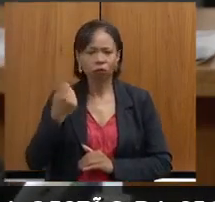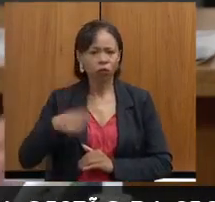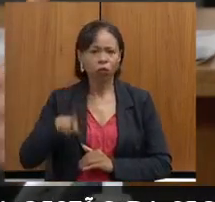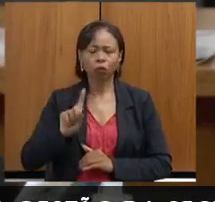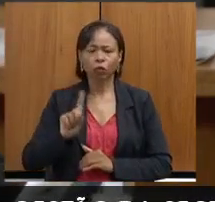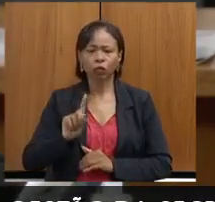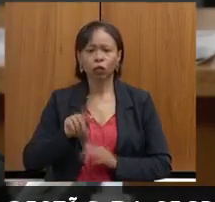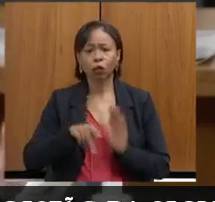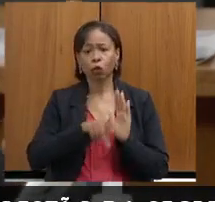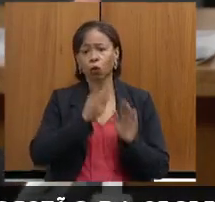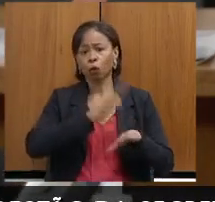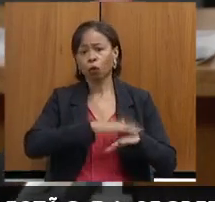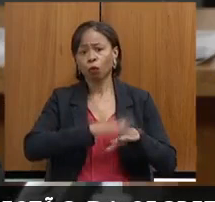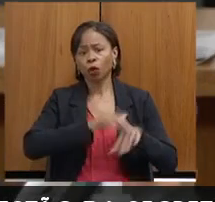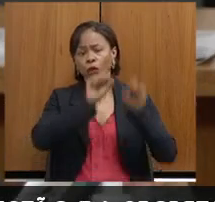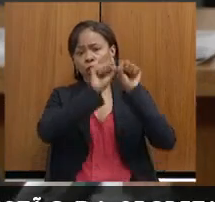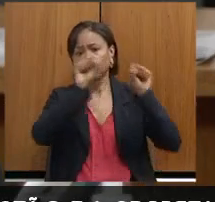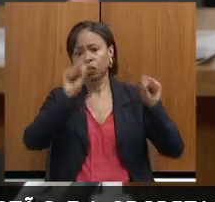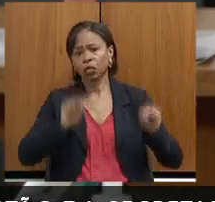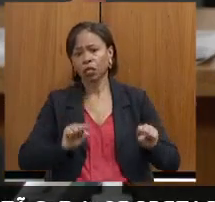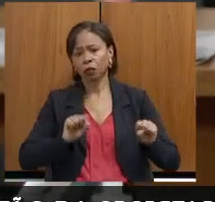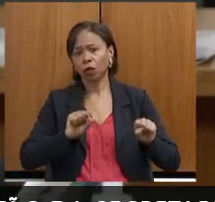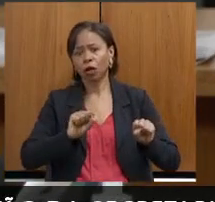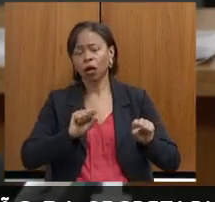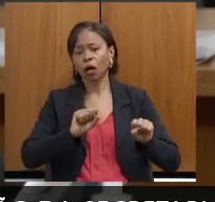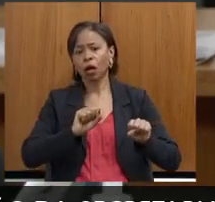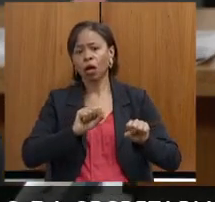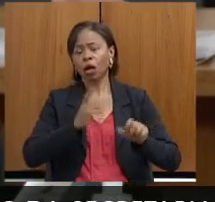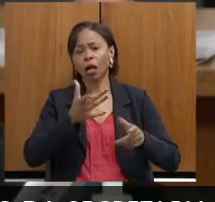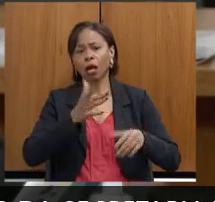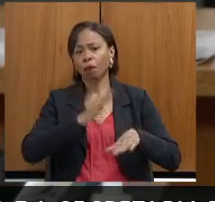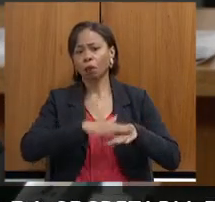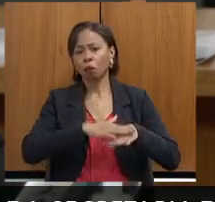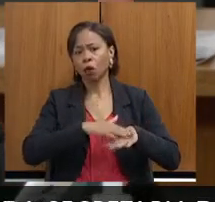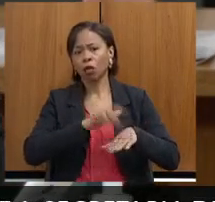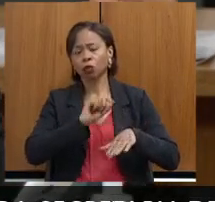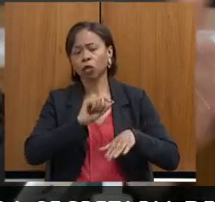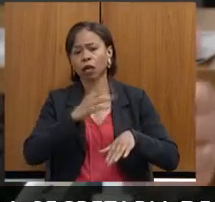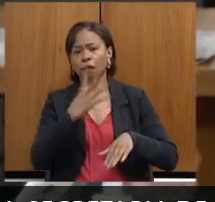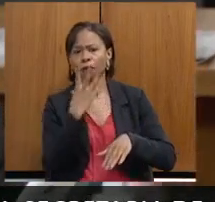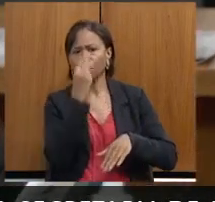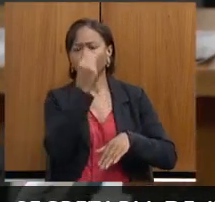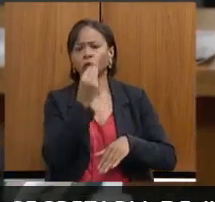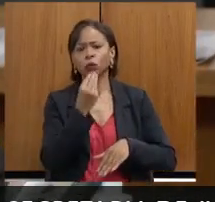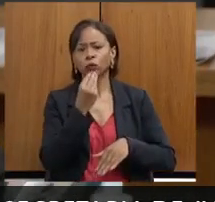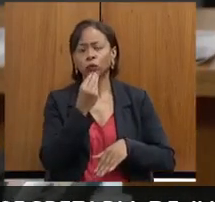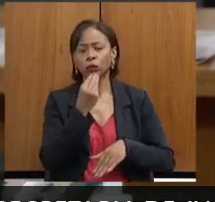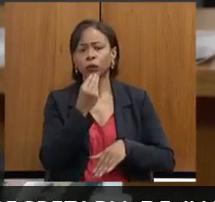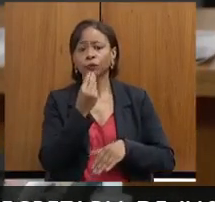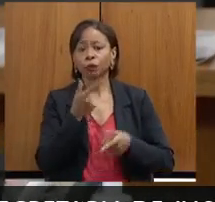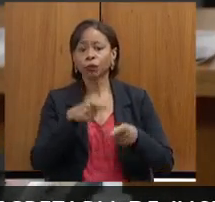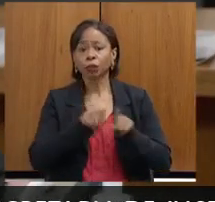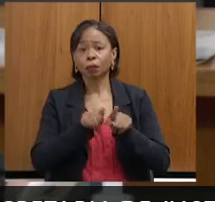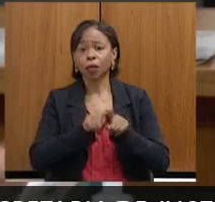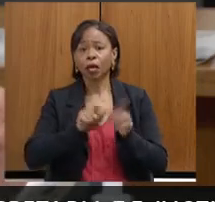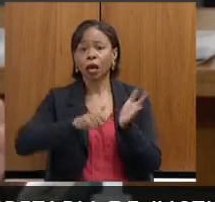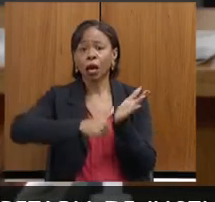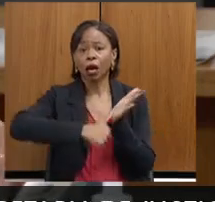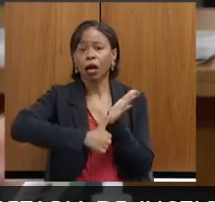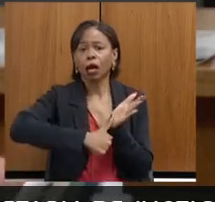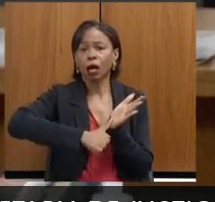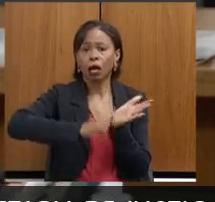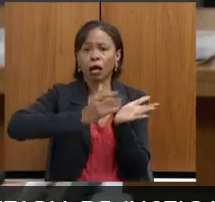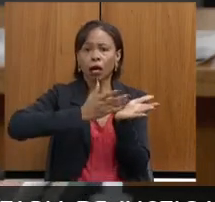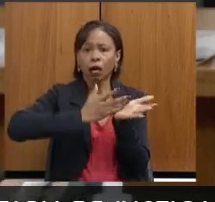sistemática para captação de imagem foto foto da pessoa foto cidadão captação das impressões